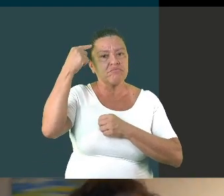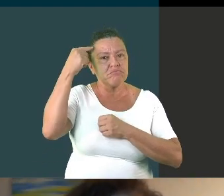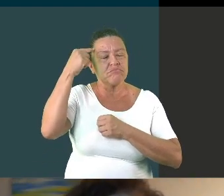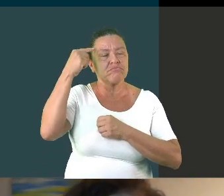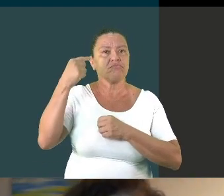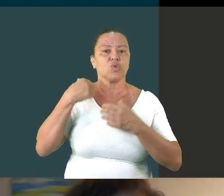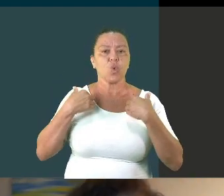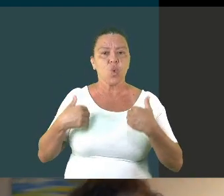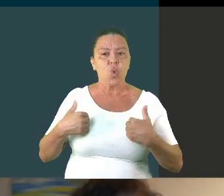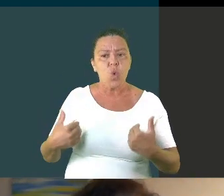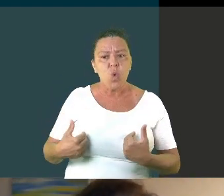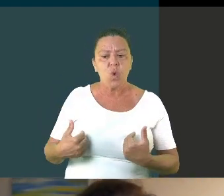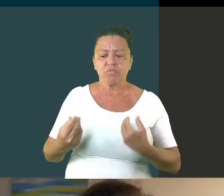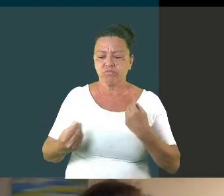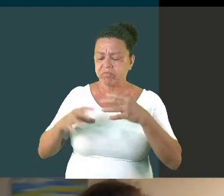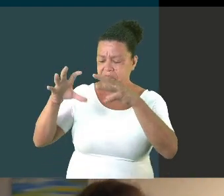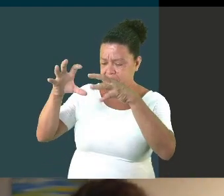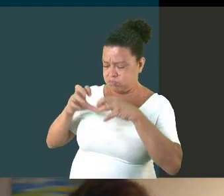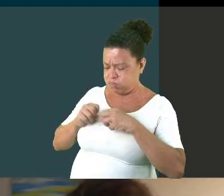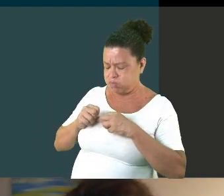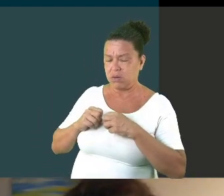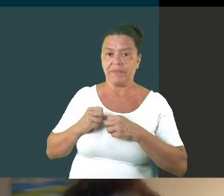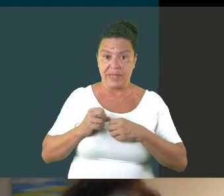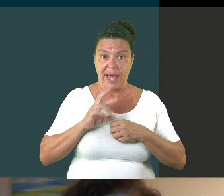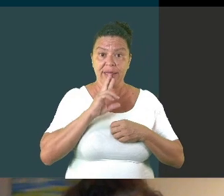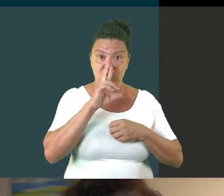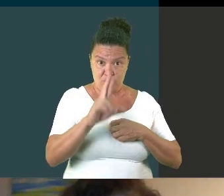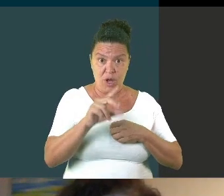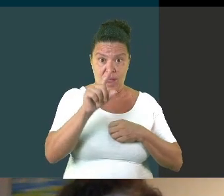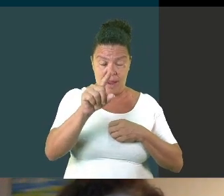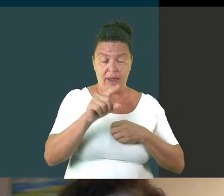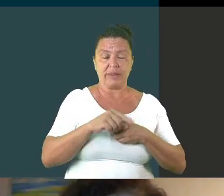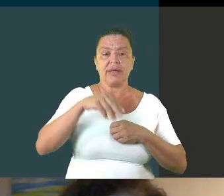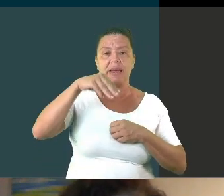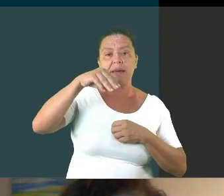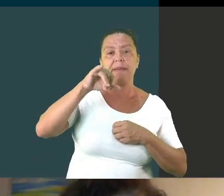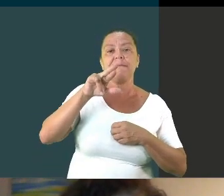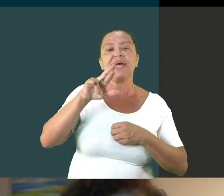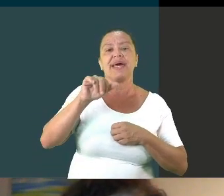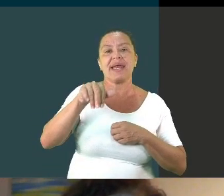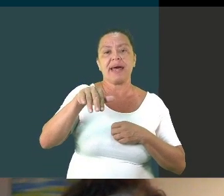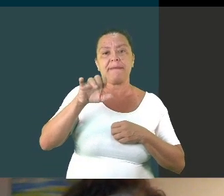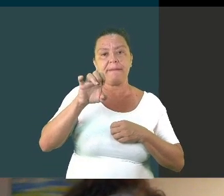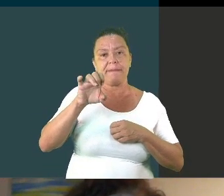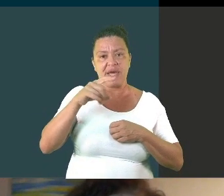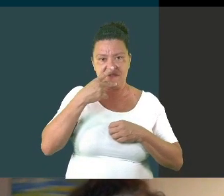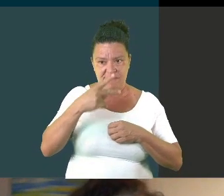nosso corpo? A resposta do Miramês é a seguinte: